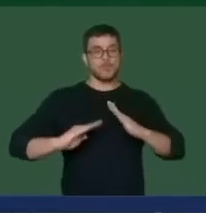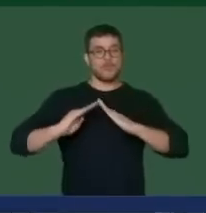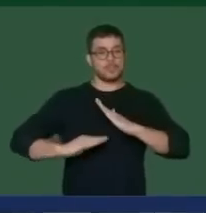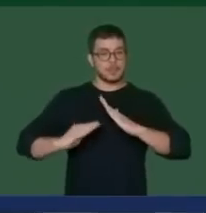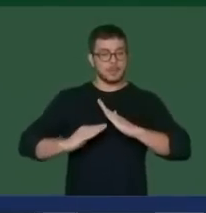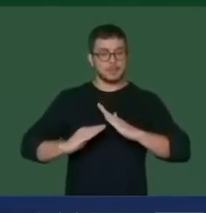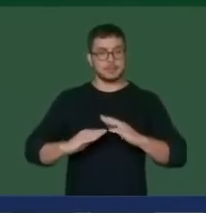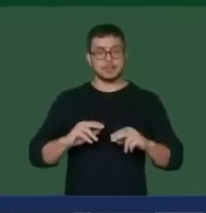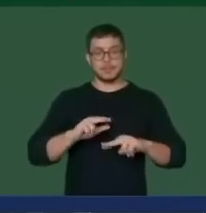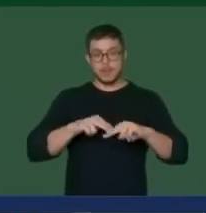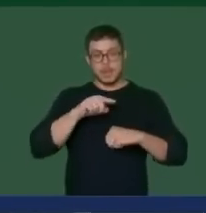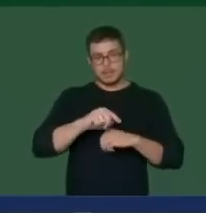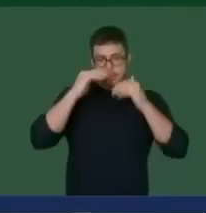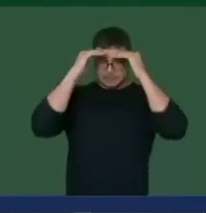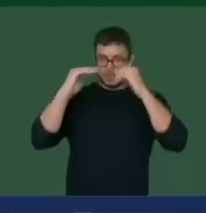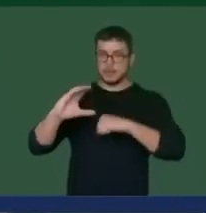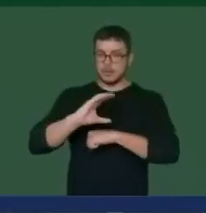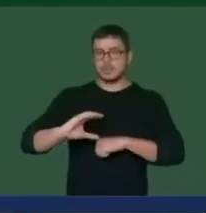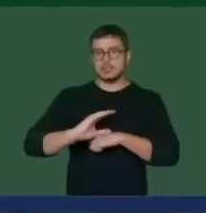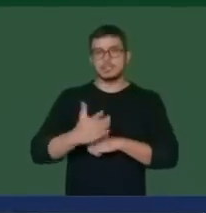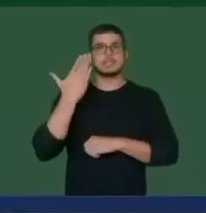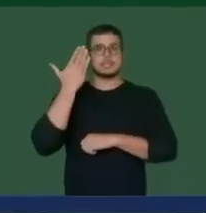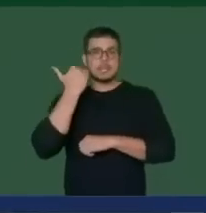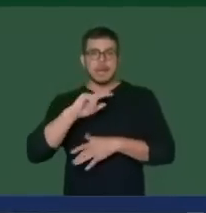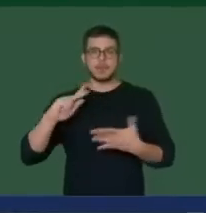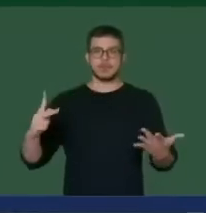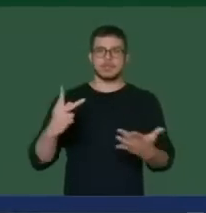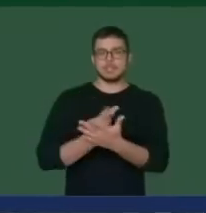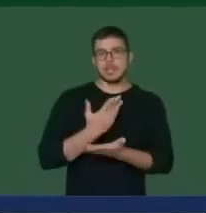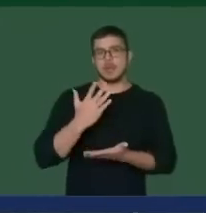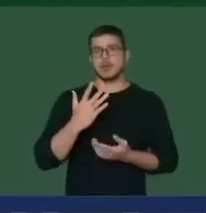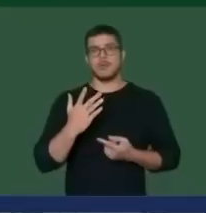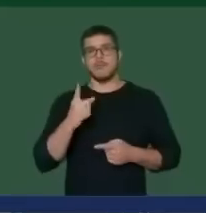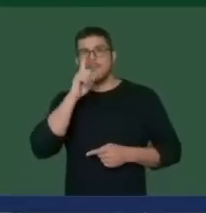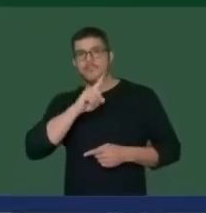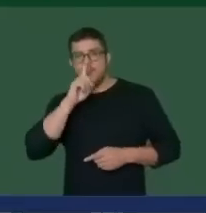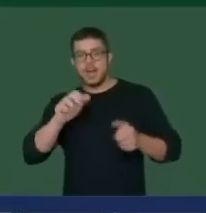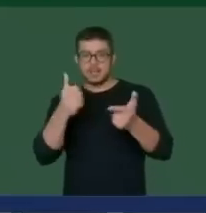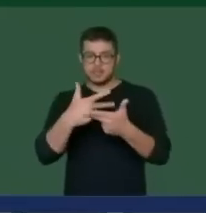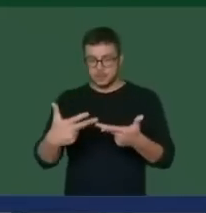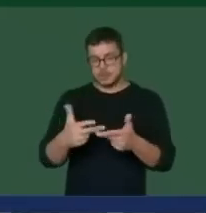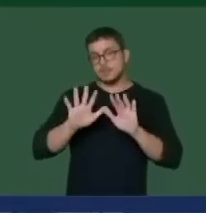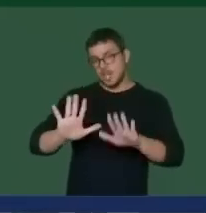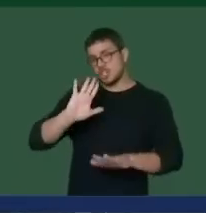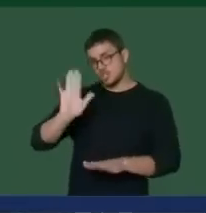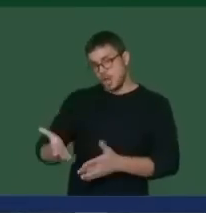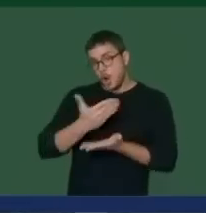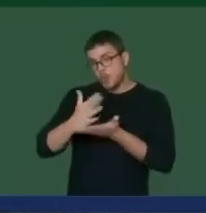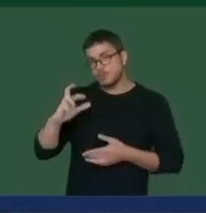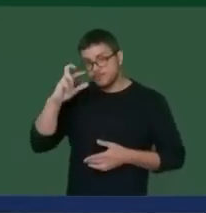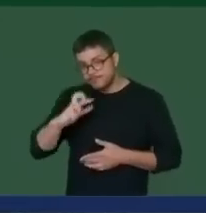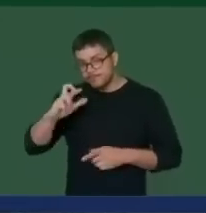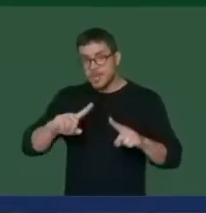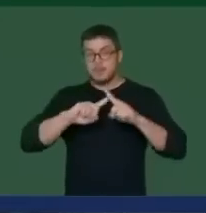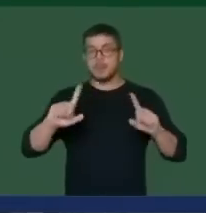pese possíveis omissões e erros pontuais que aconteceram no 8 de janeiro estão sendo apurados, o conjunto das Forças